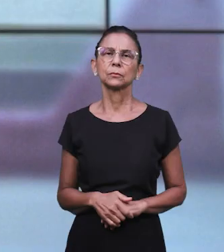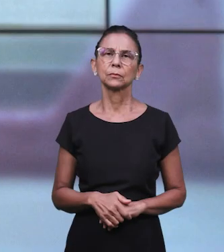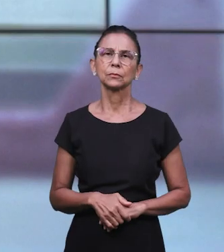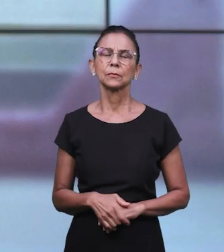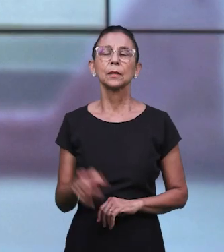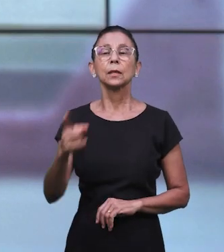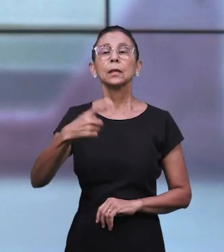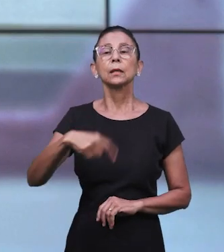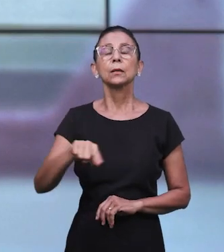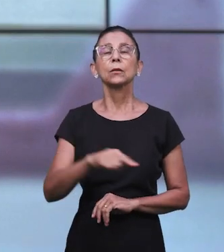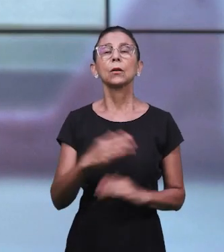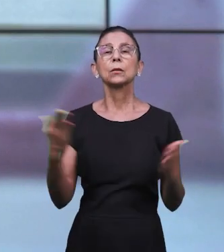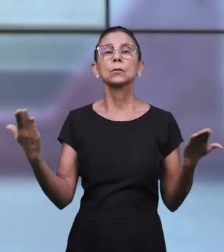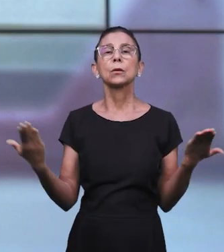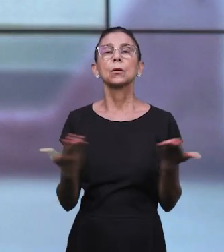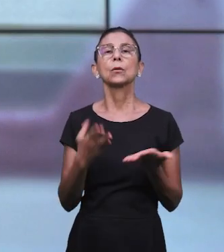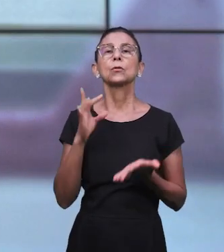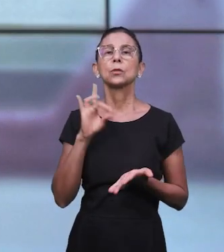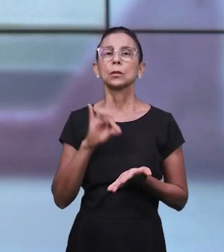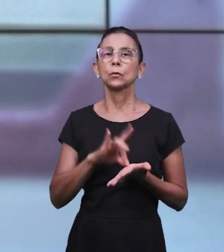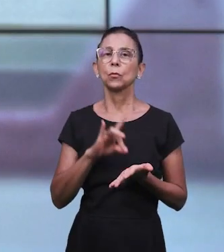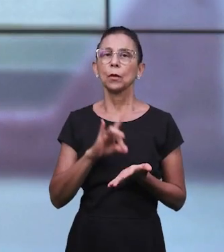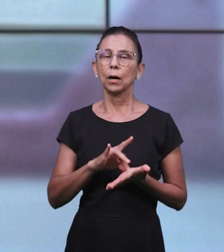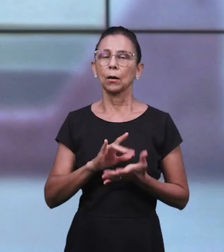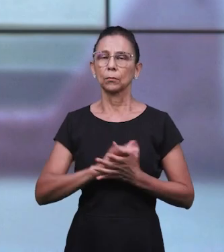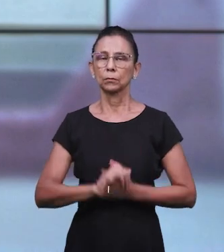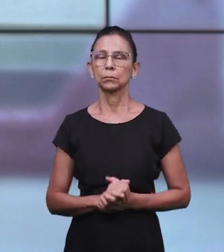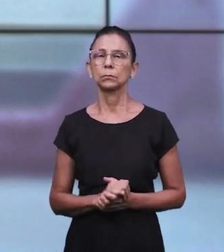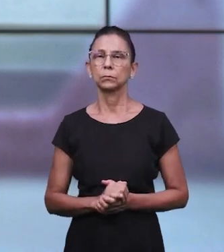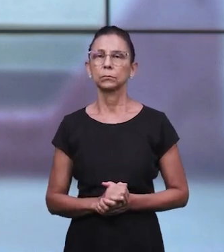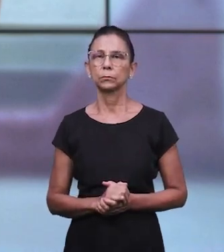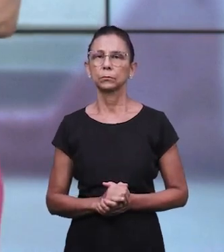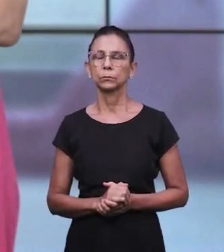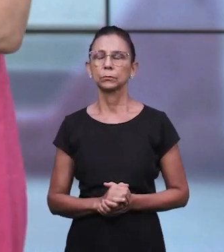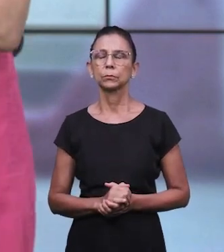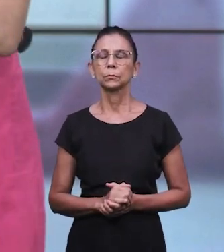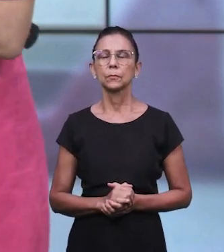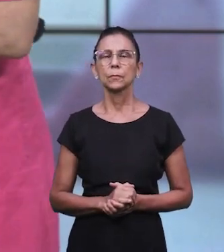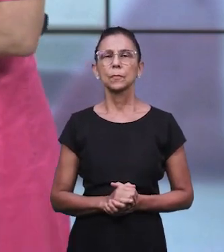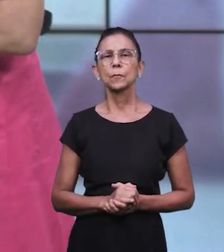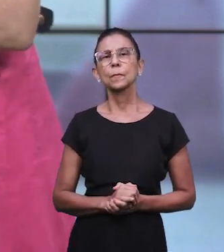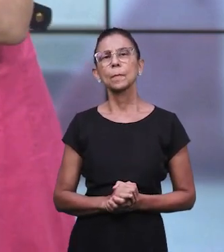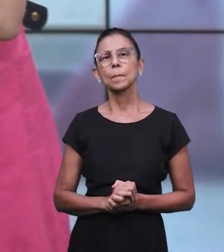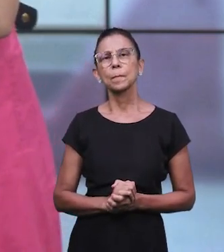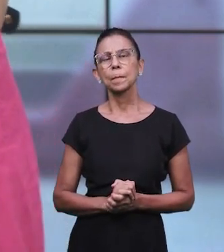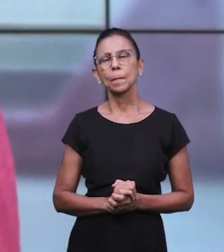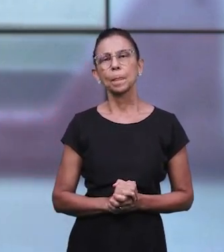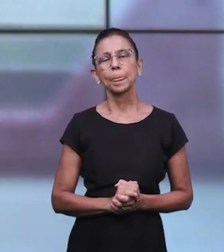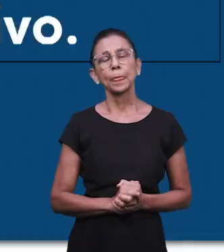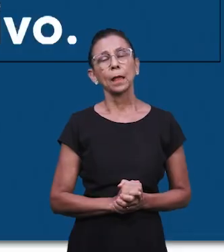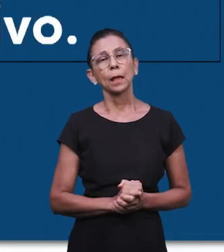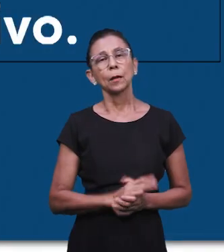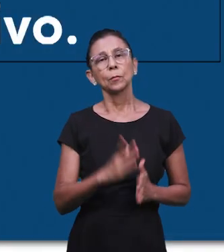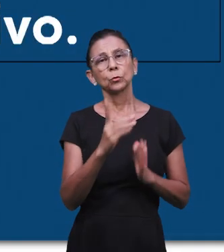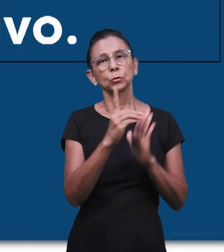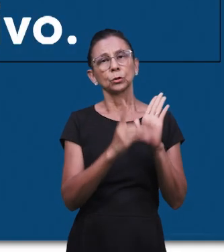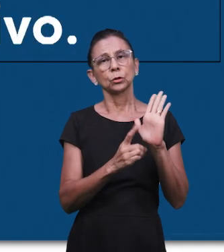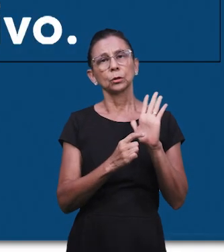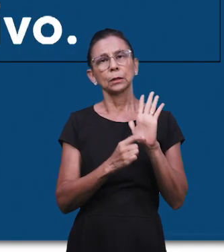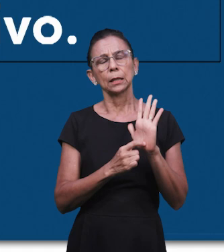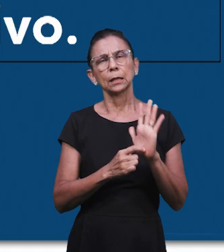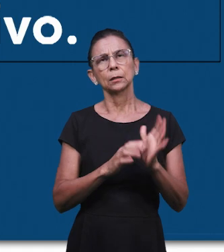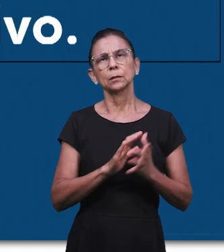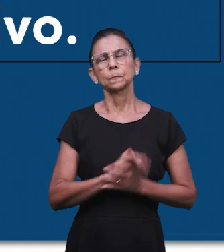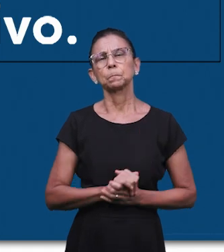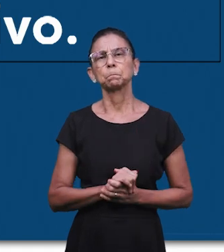precisamos diferenciar esses dois termos. De acordo com o significado dicionarizado, autoridade